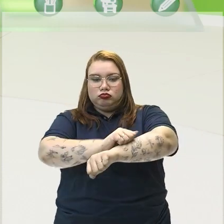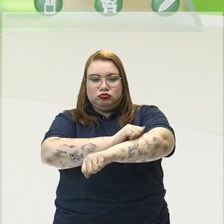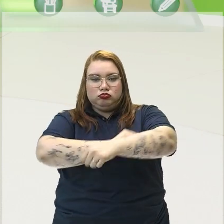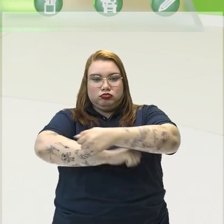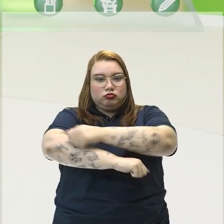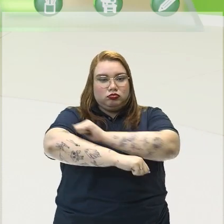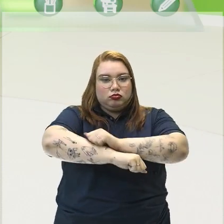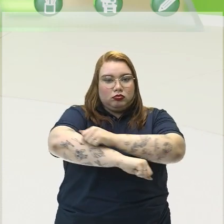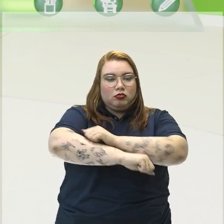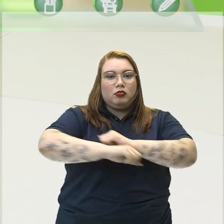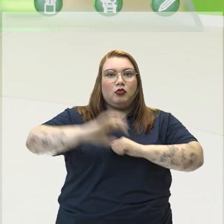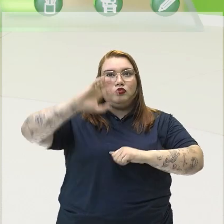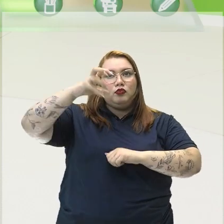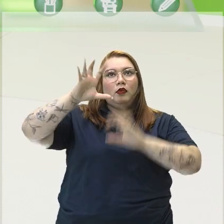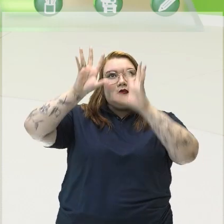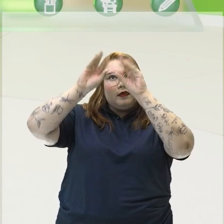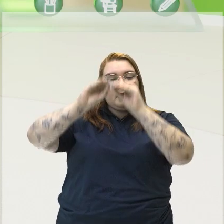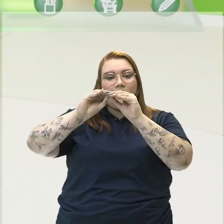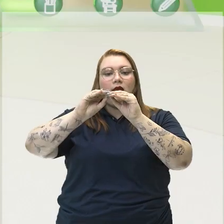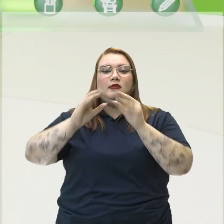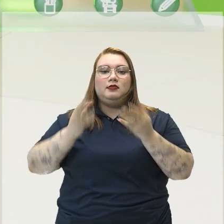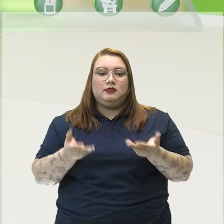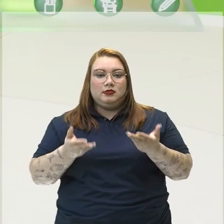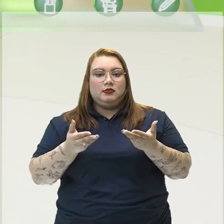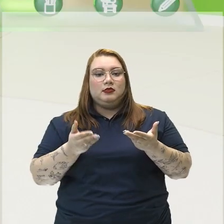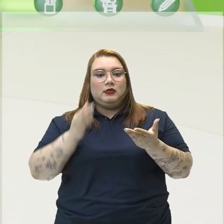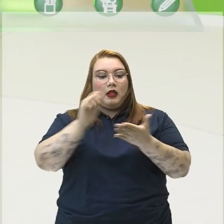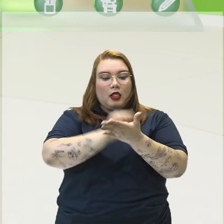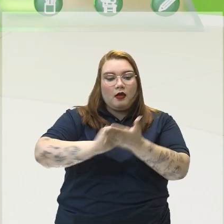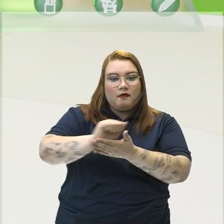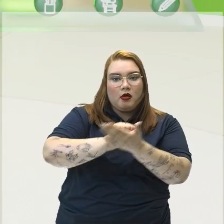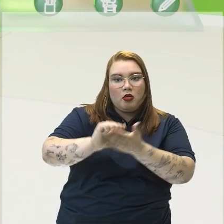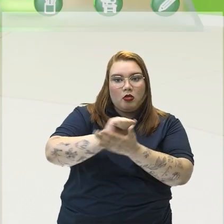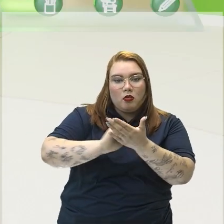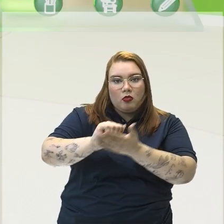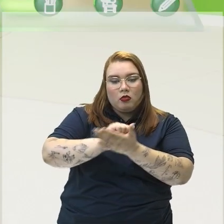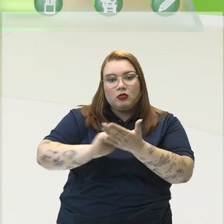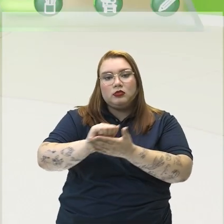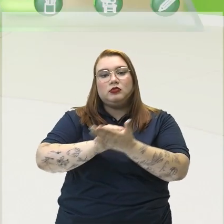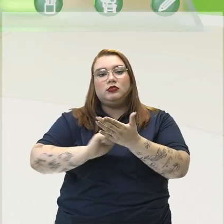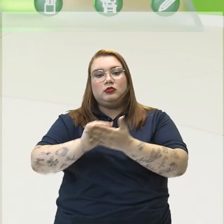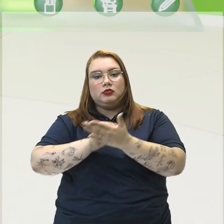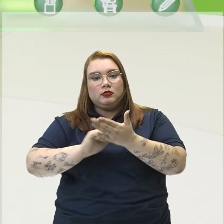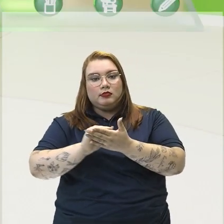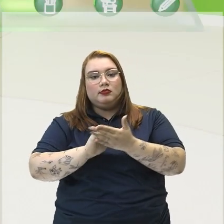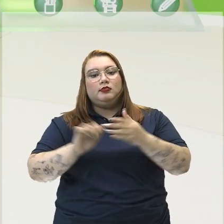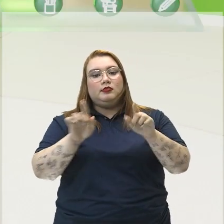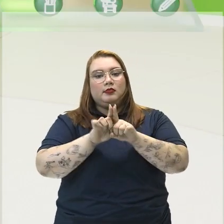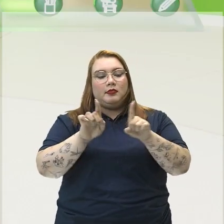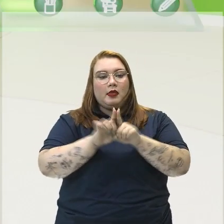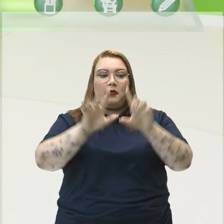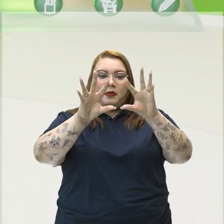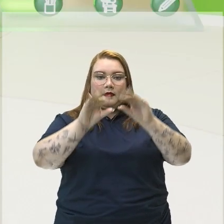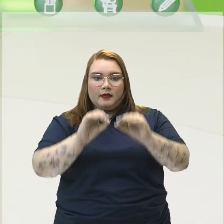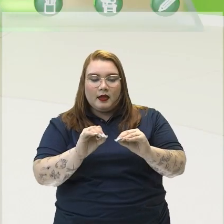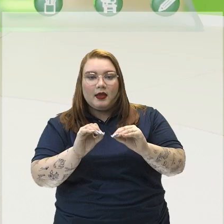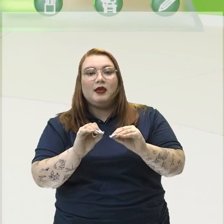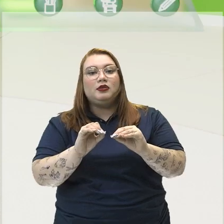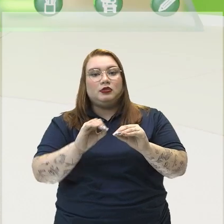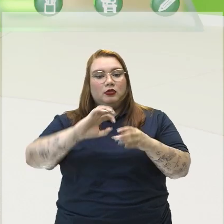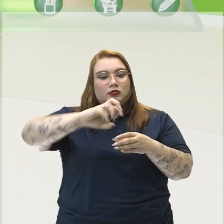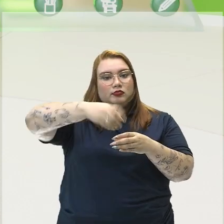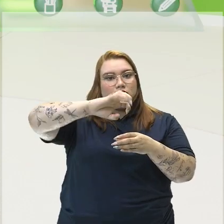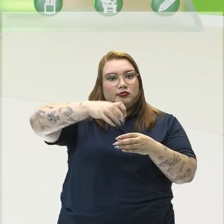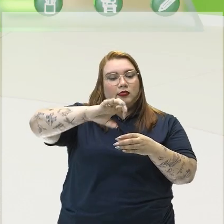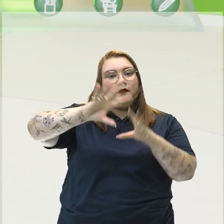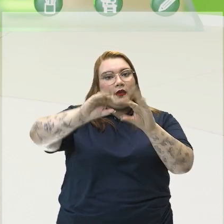a torneira, fecha o chuveiro, né? Quando for lavar a louça, quando for lavar ali, ó, também desliga aquela torneira.